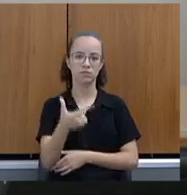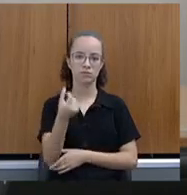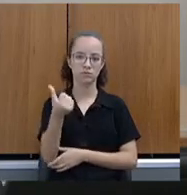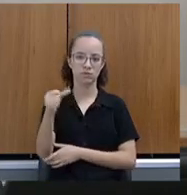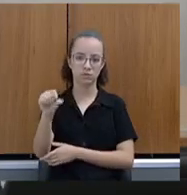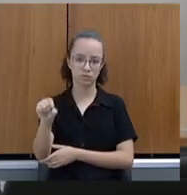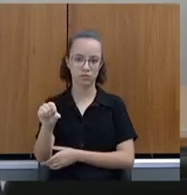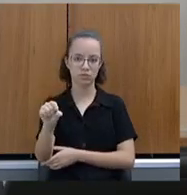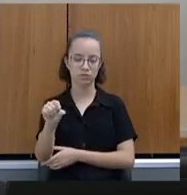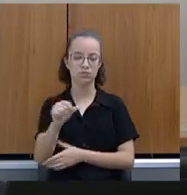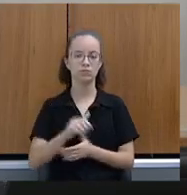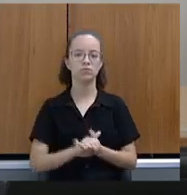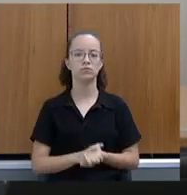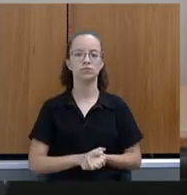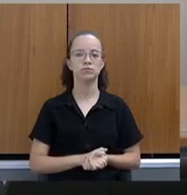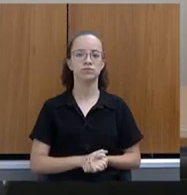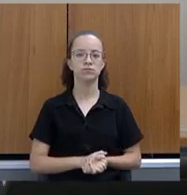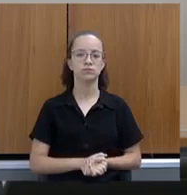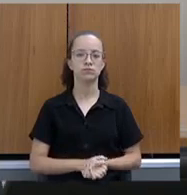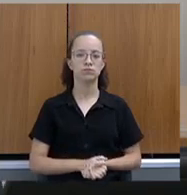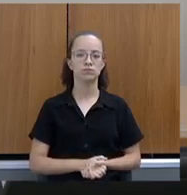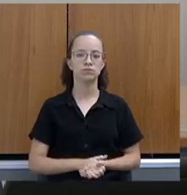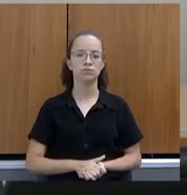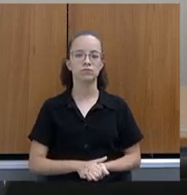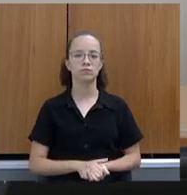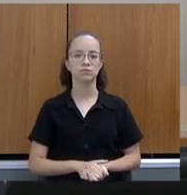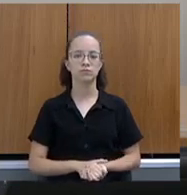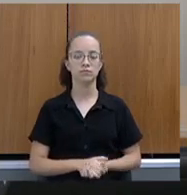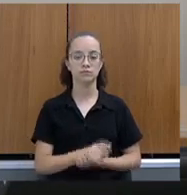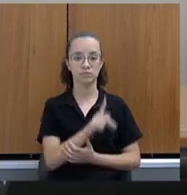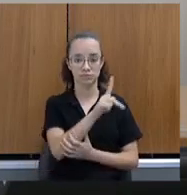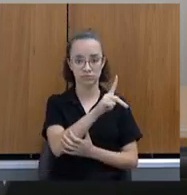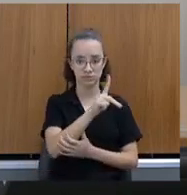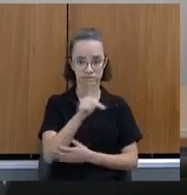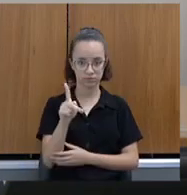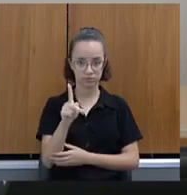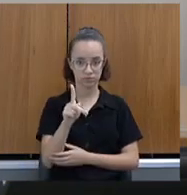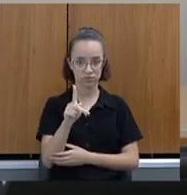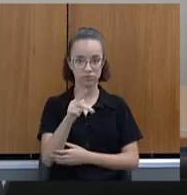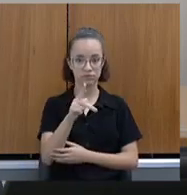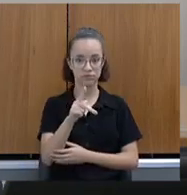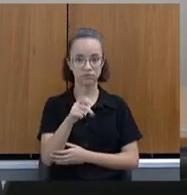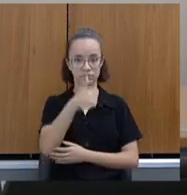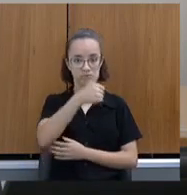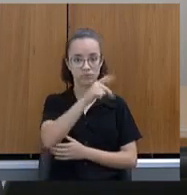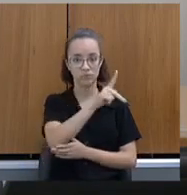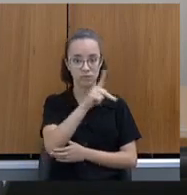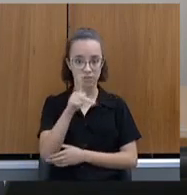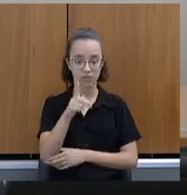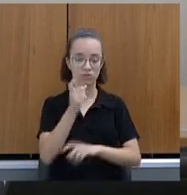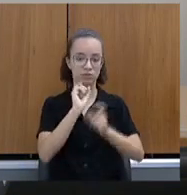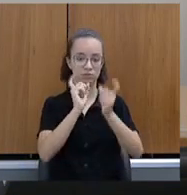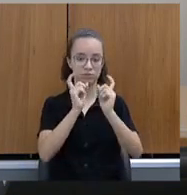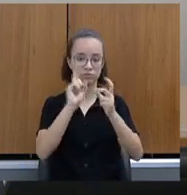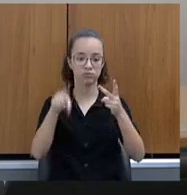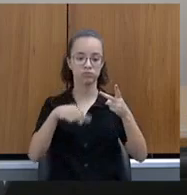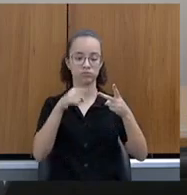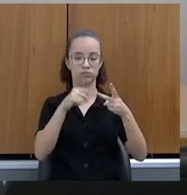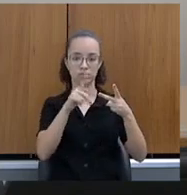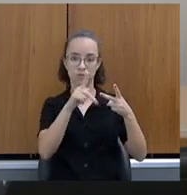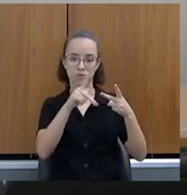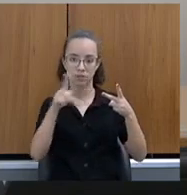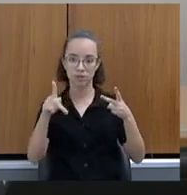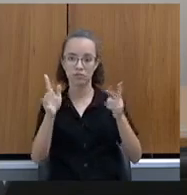na seguinte ordem presidente da reunião presidentes